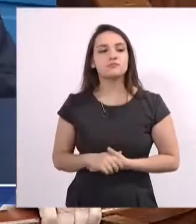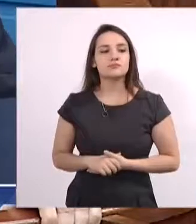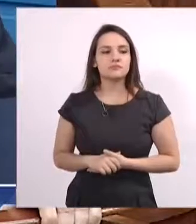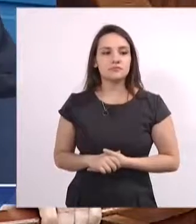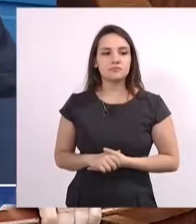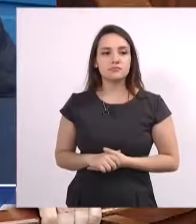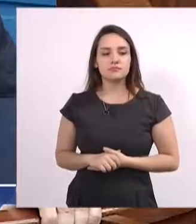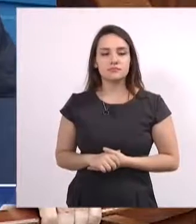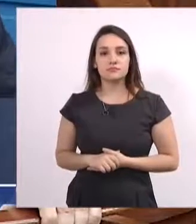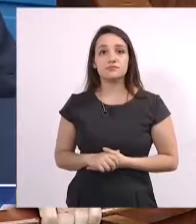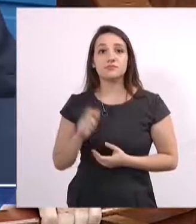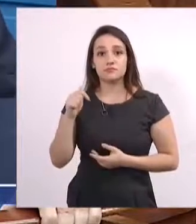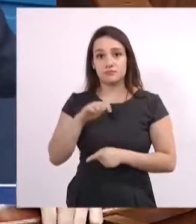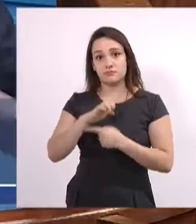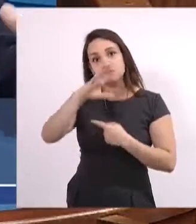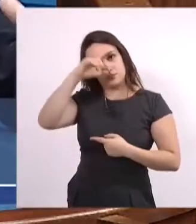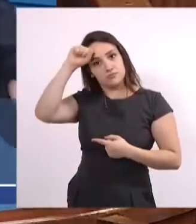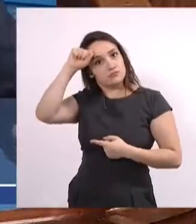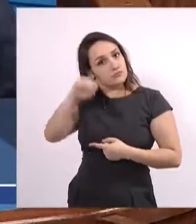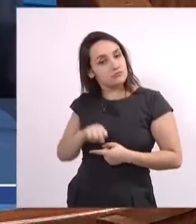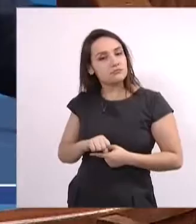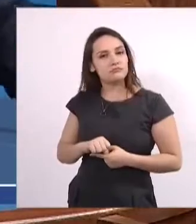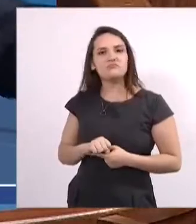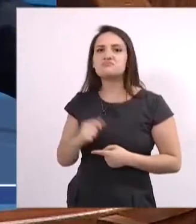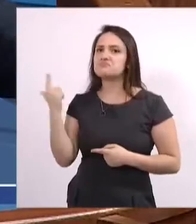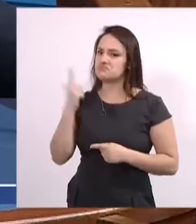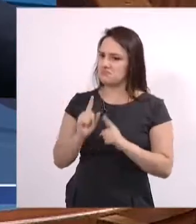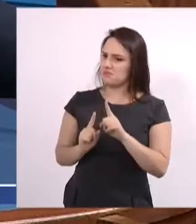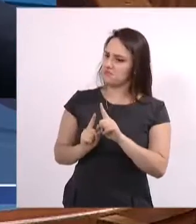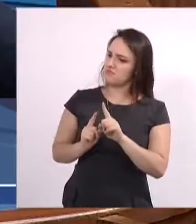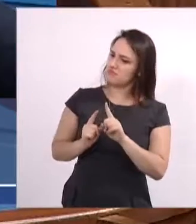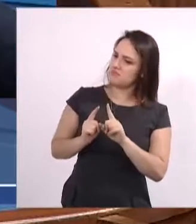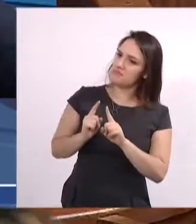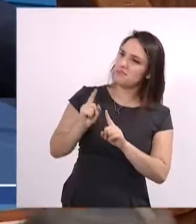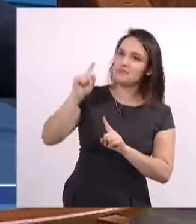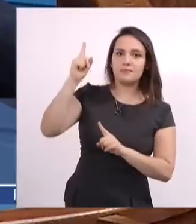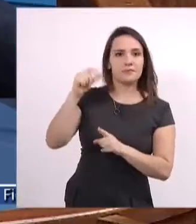Mato Grosso do Sul sai à frente.